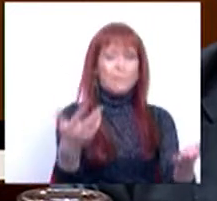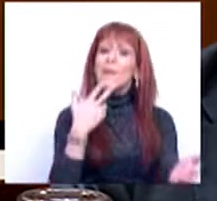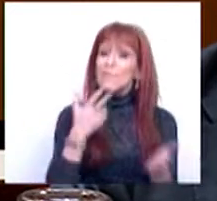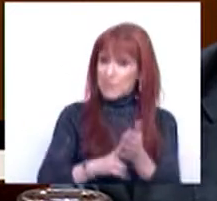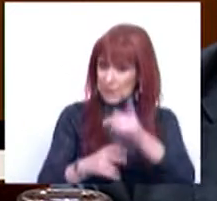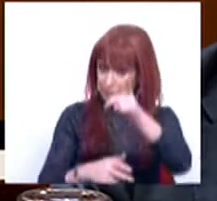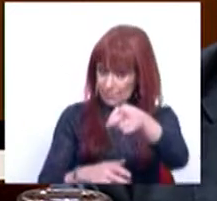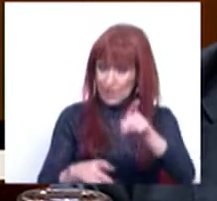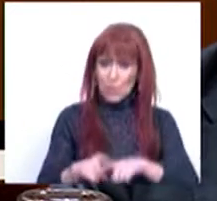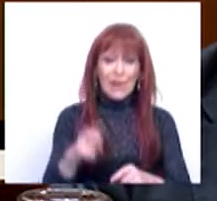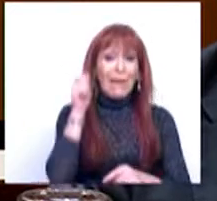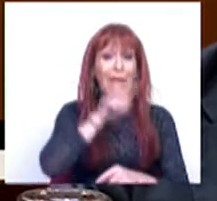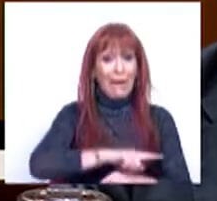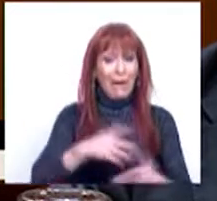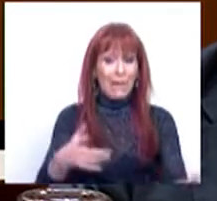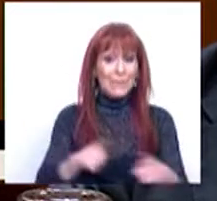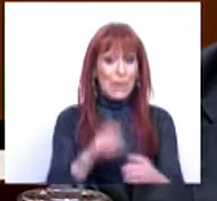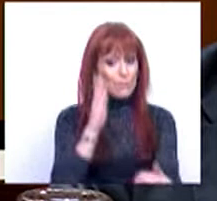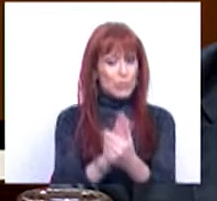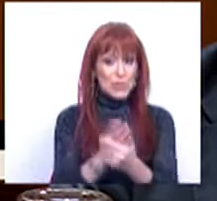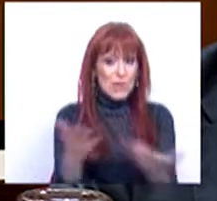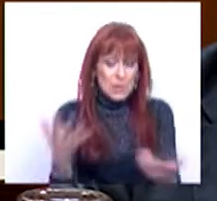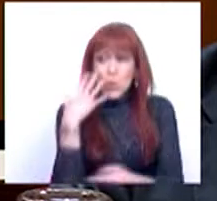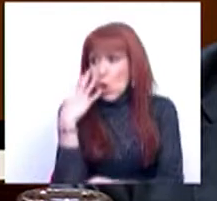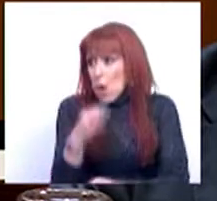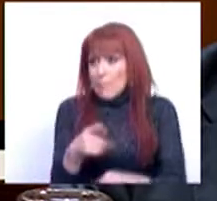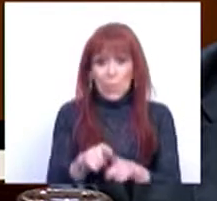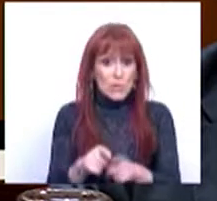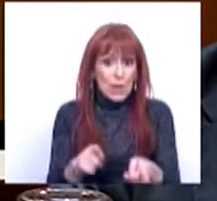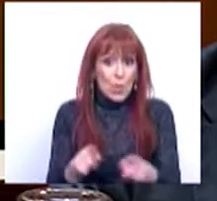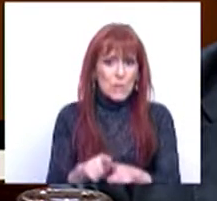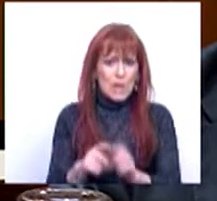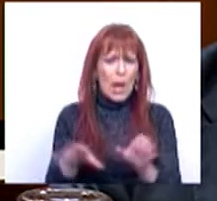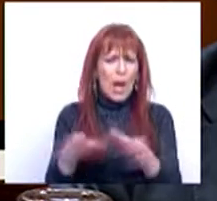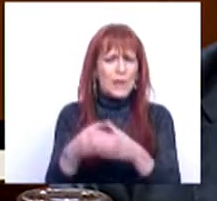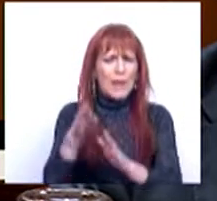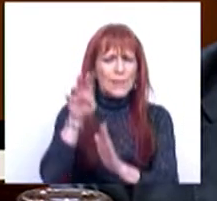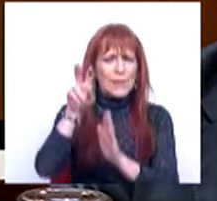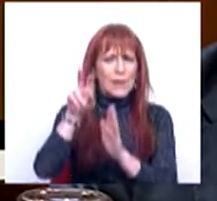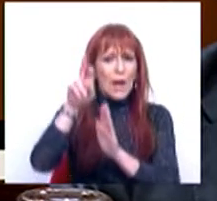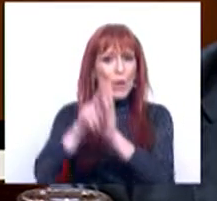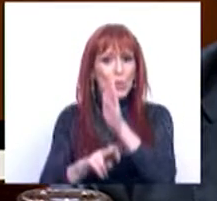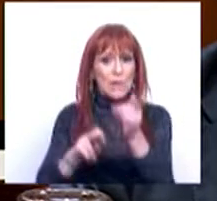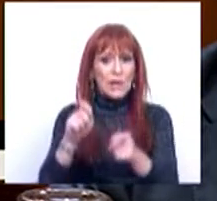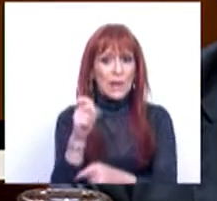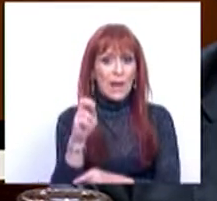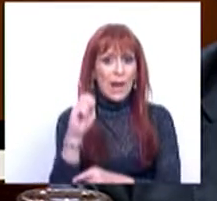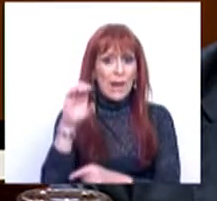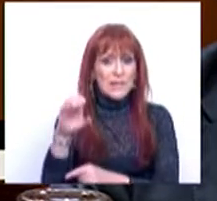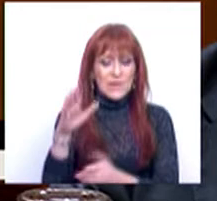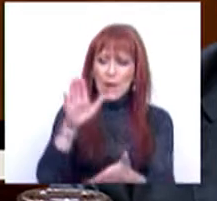verdade que quem tomou conta deste processo, naturalmente, foi a entidade reguladora do setor, a ERSE, que